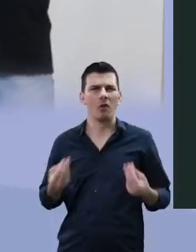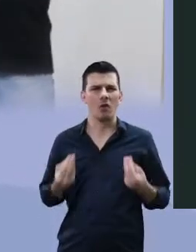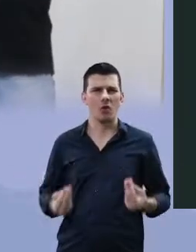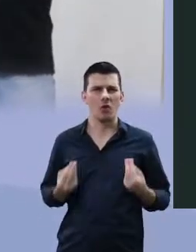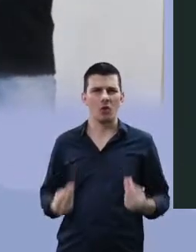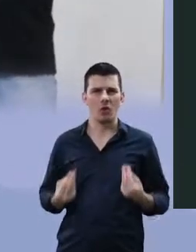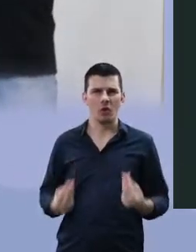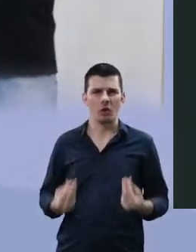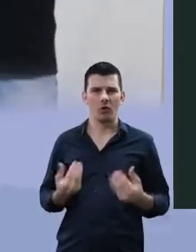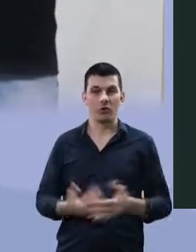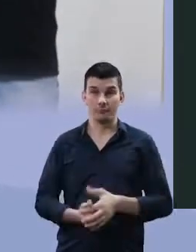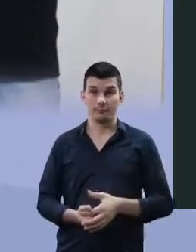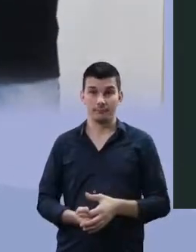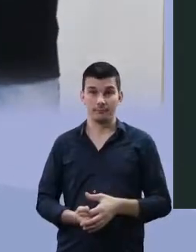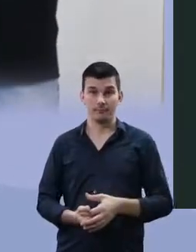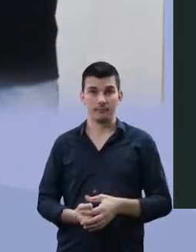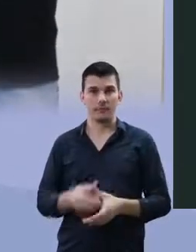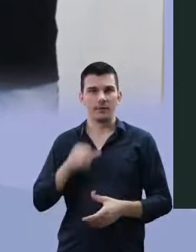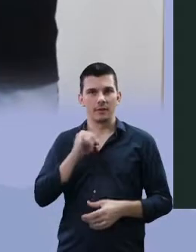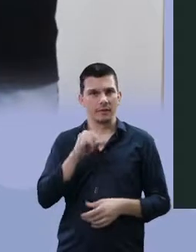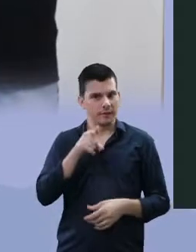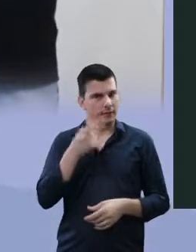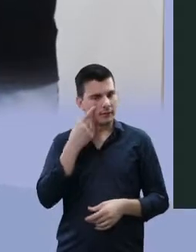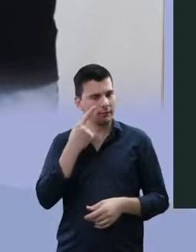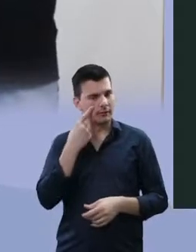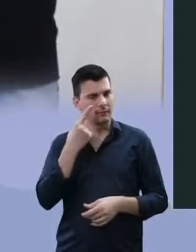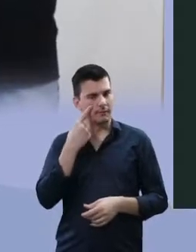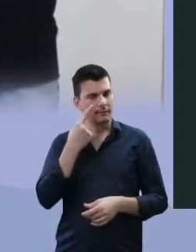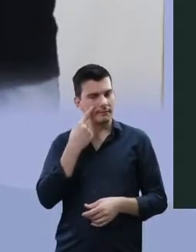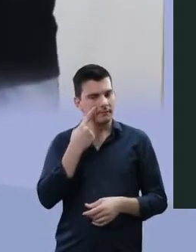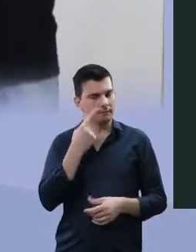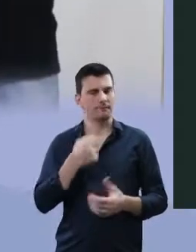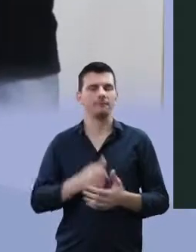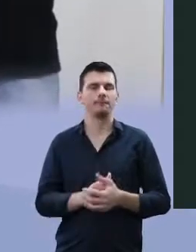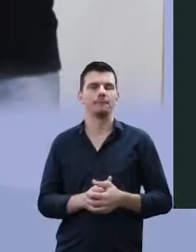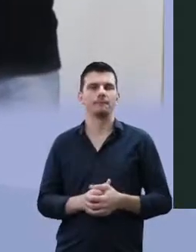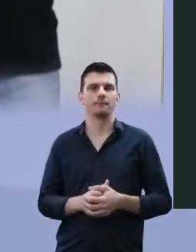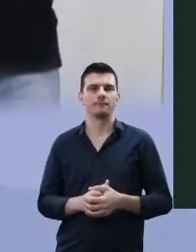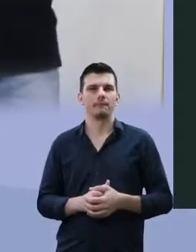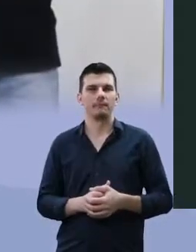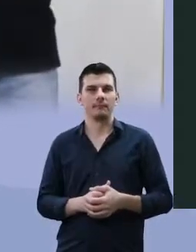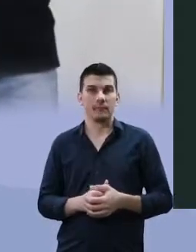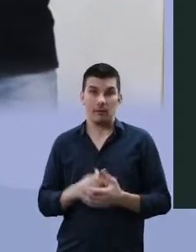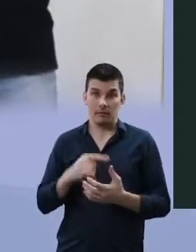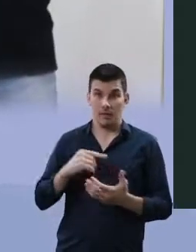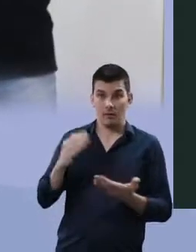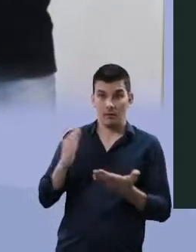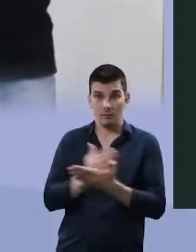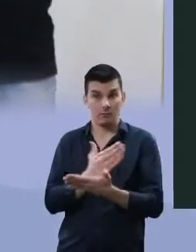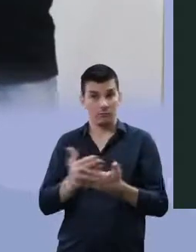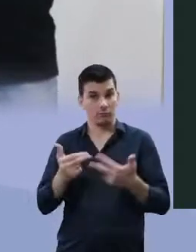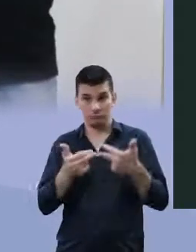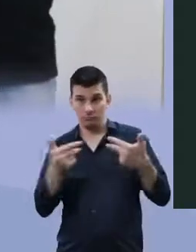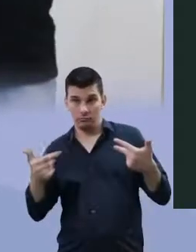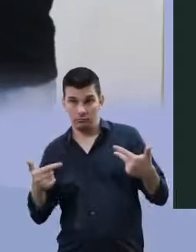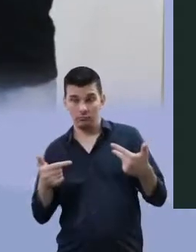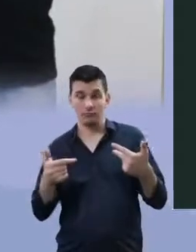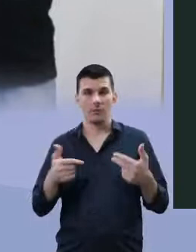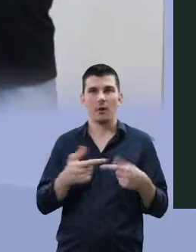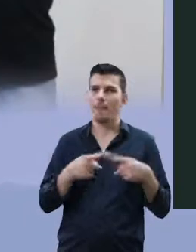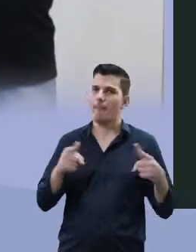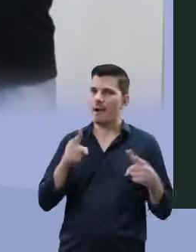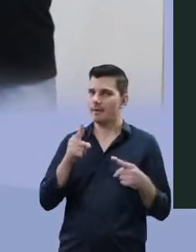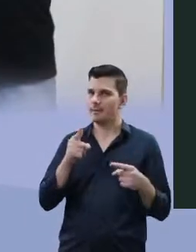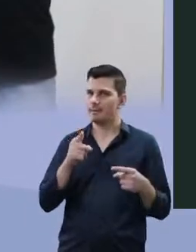Mas peraí, como assim? Como assim? Se vocês pararem para observar, né? Claro que existem alguns